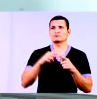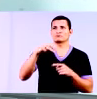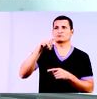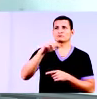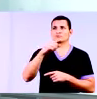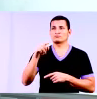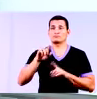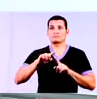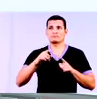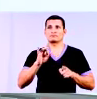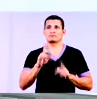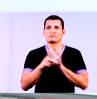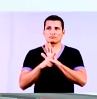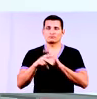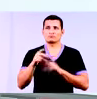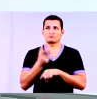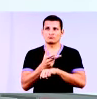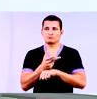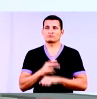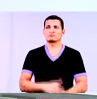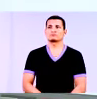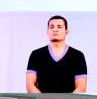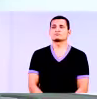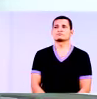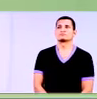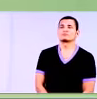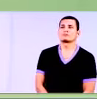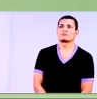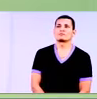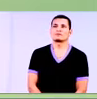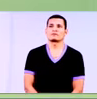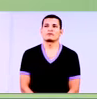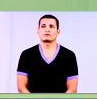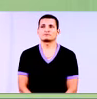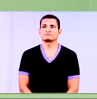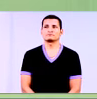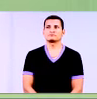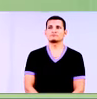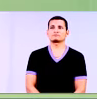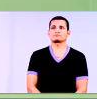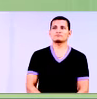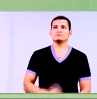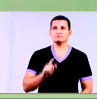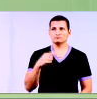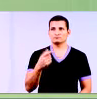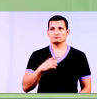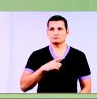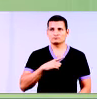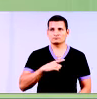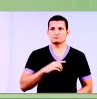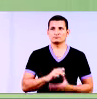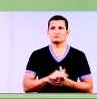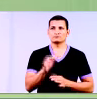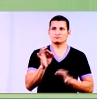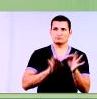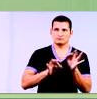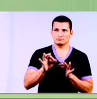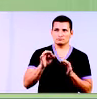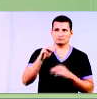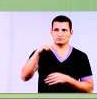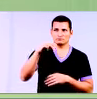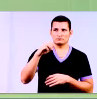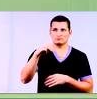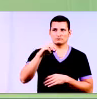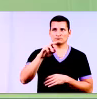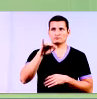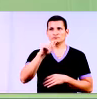vídeo. Ok, Alisson? Bacana a sua participação aí. Depois a gente tem os controladores de memória. O que é isso